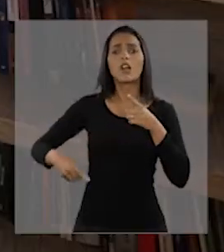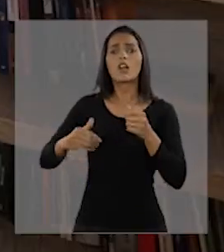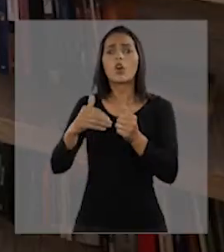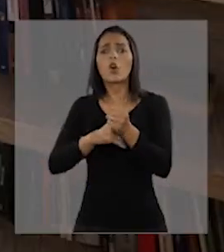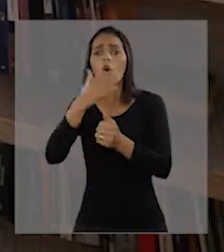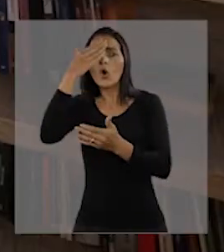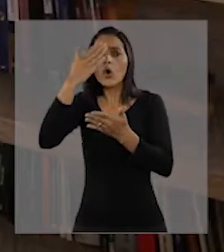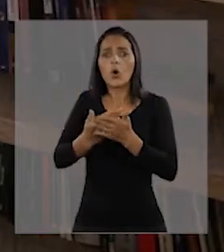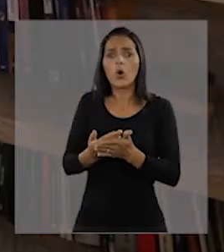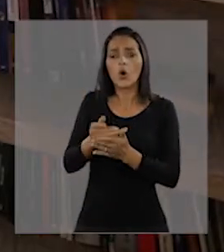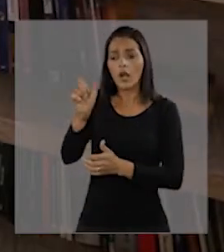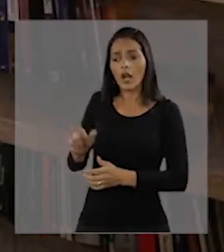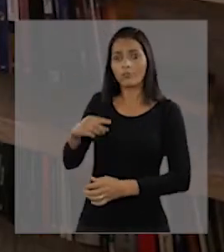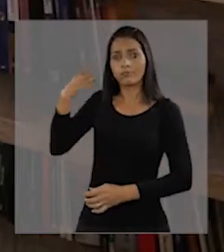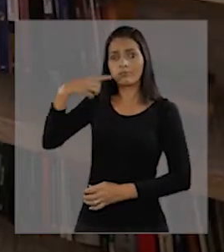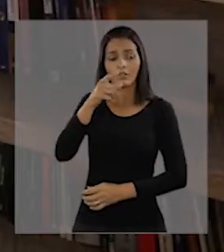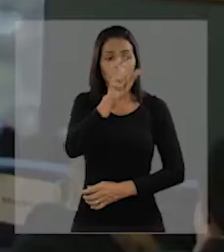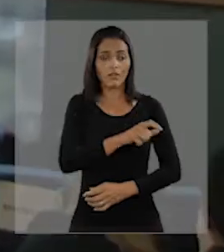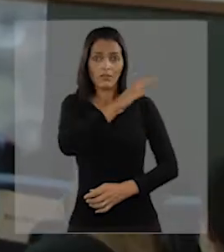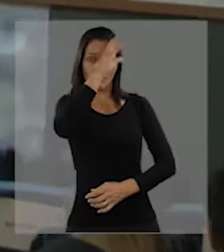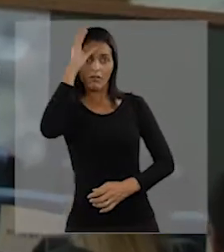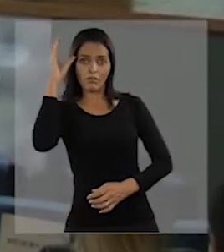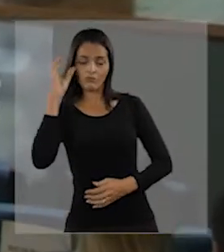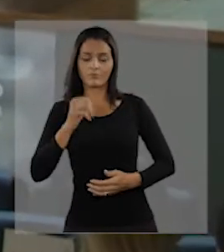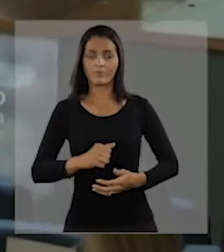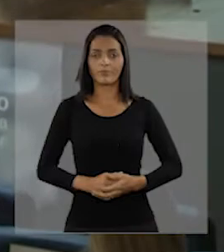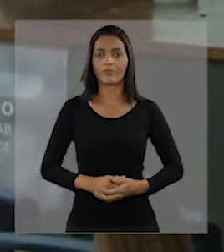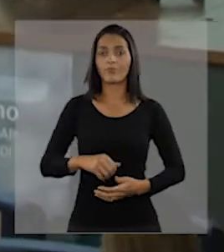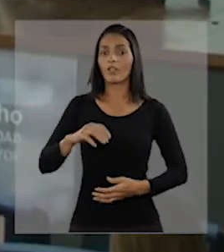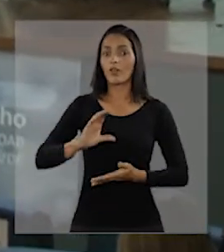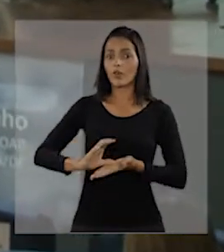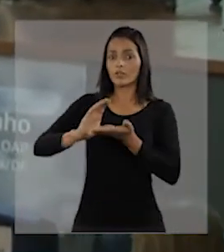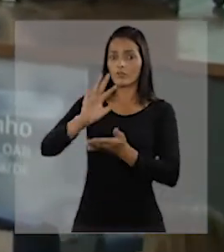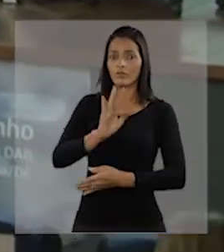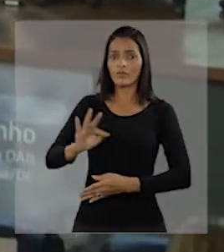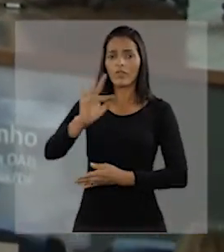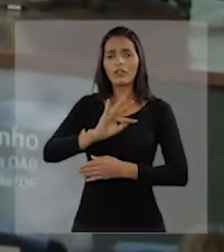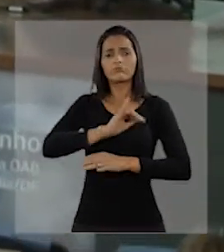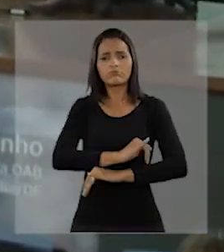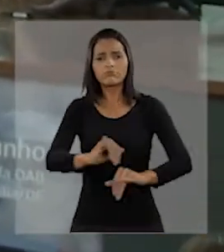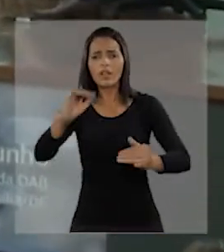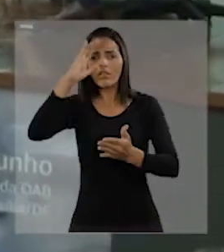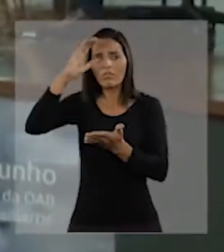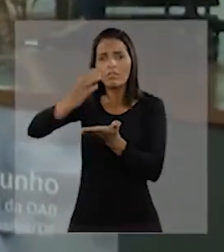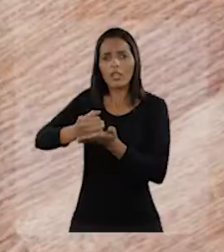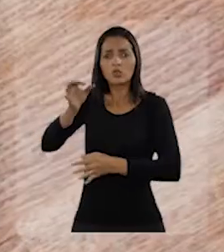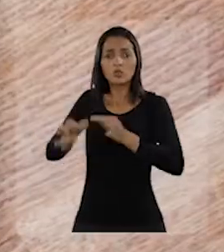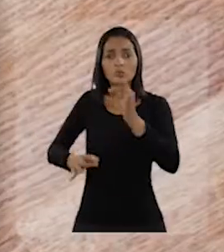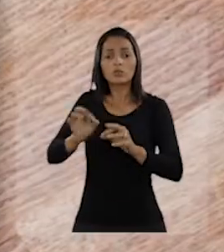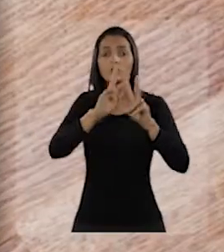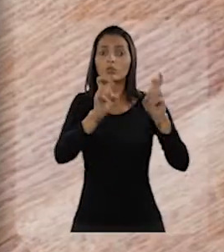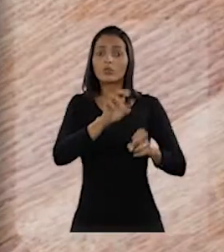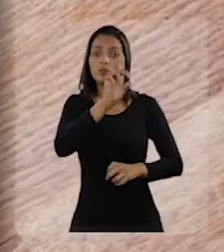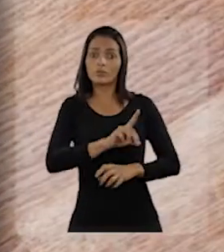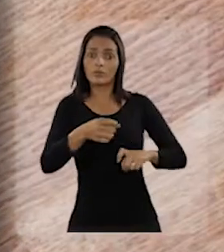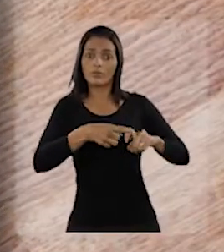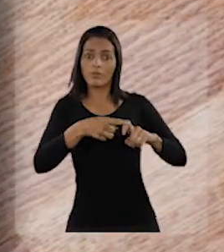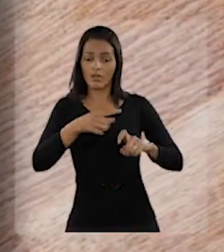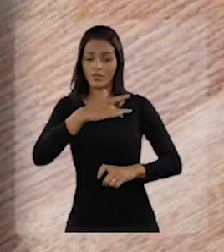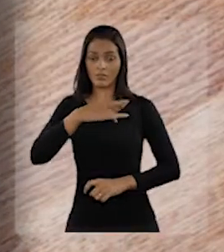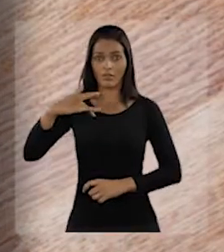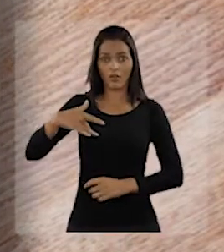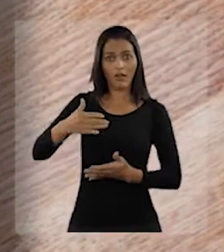confidencialidade entre advogado e cliente. Conselho Federal divulga teses jurídicas sobre direito médico e da